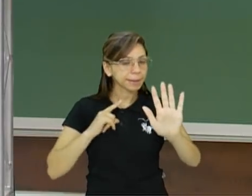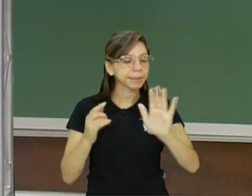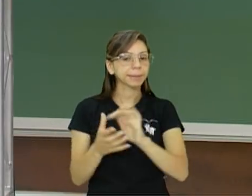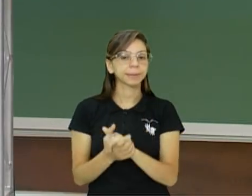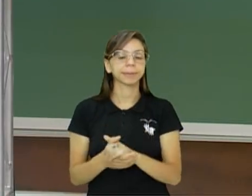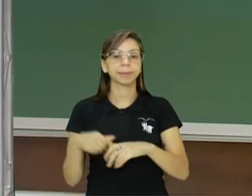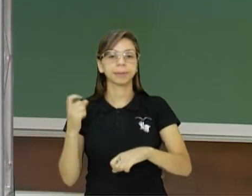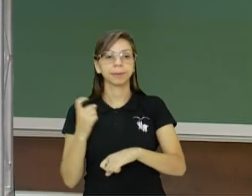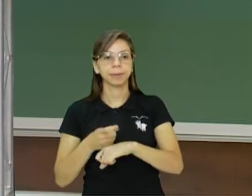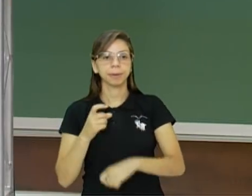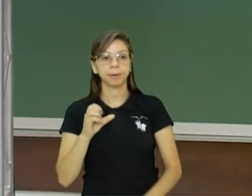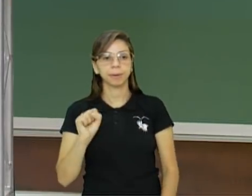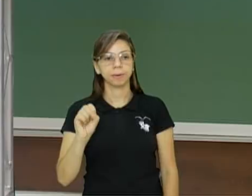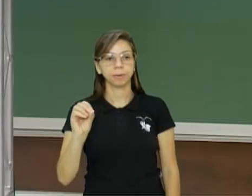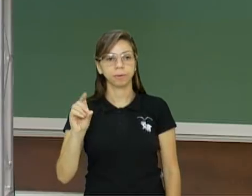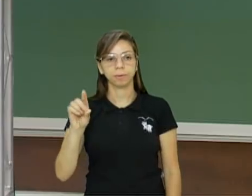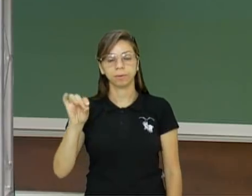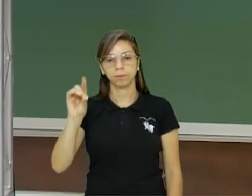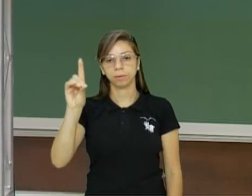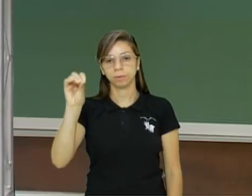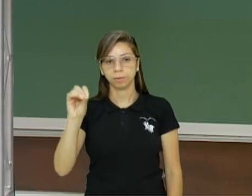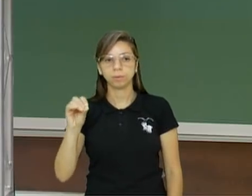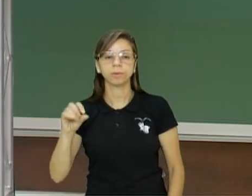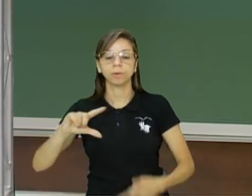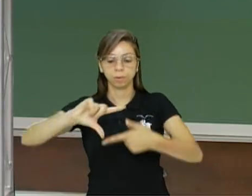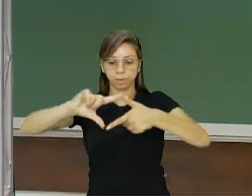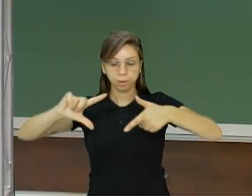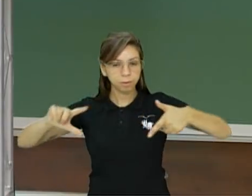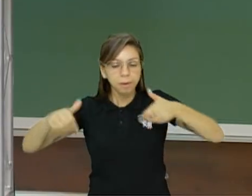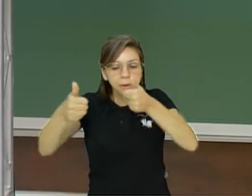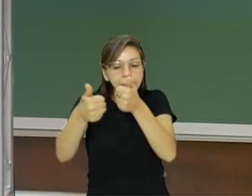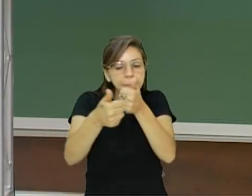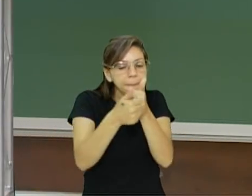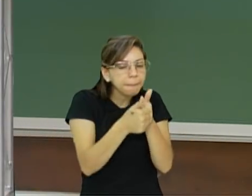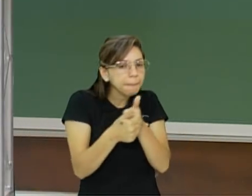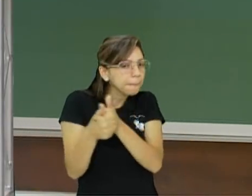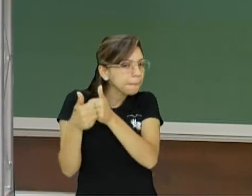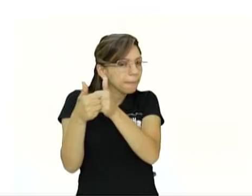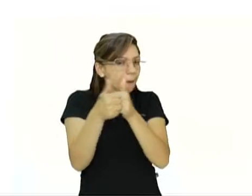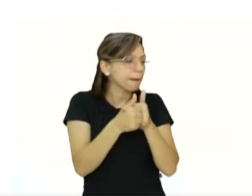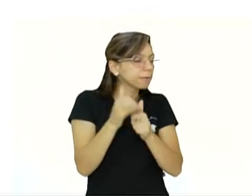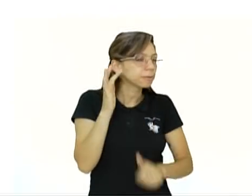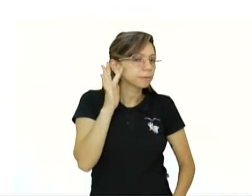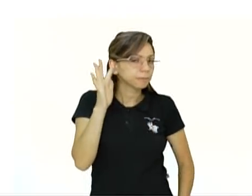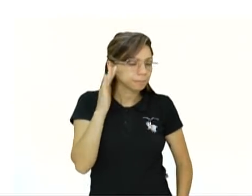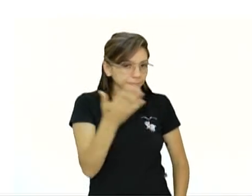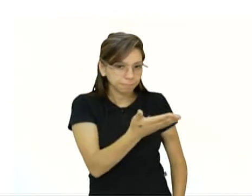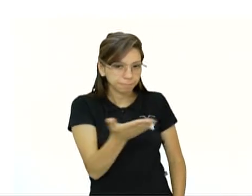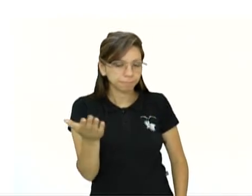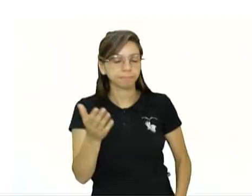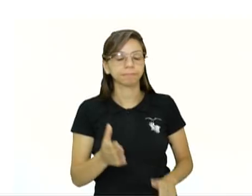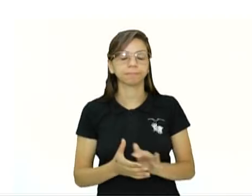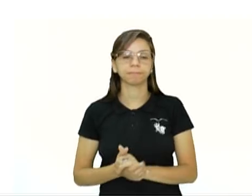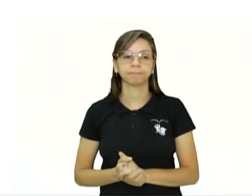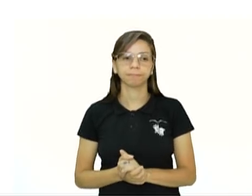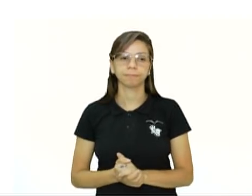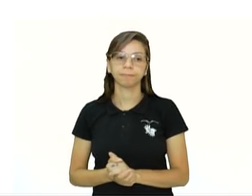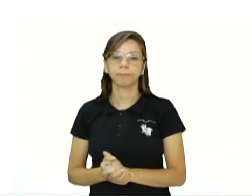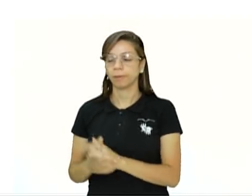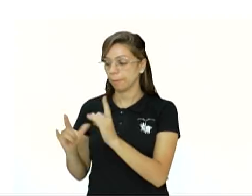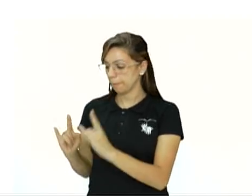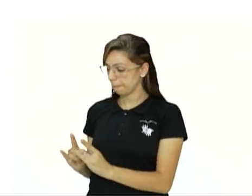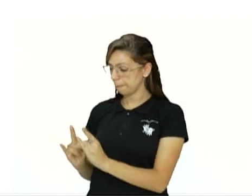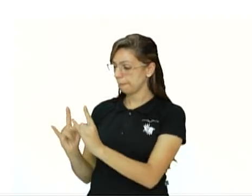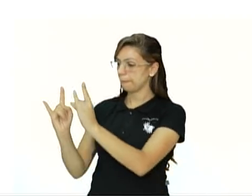sólidos geométricos, eles estão mais perto do que você imagina. Então, nós temos aqui um